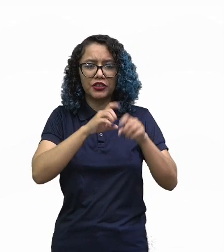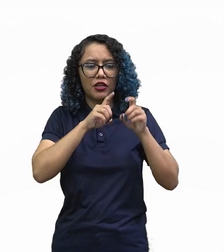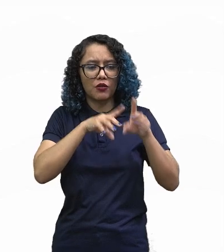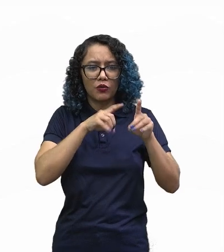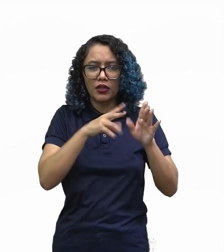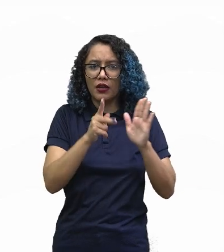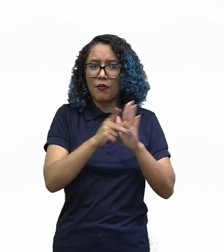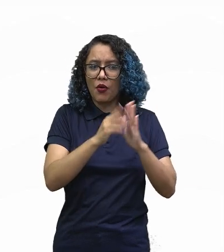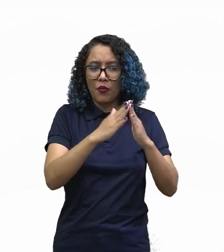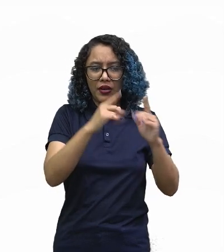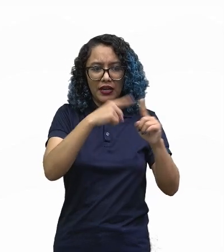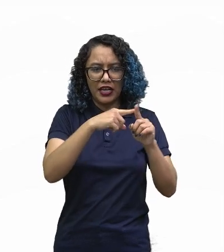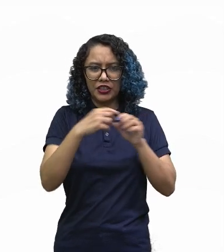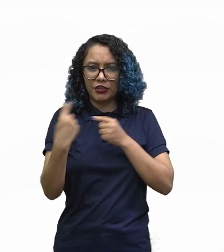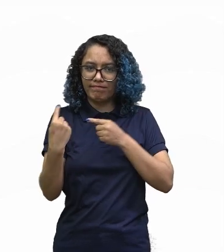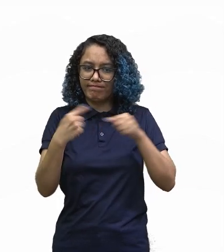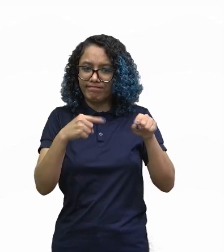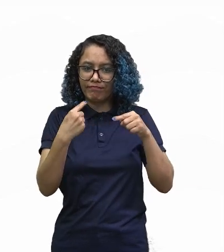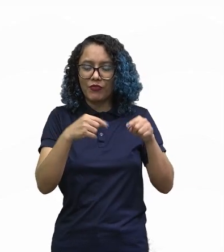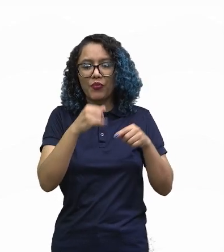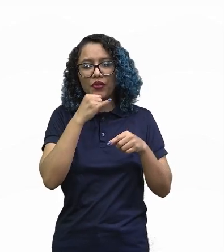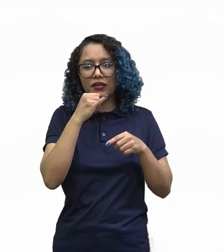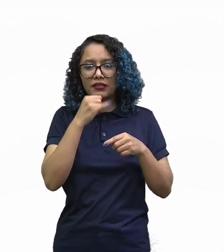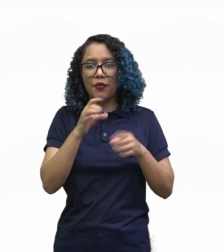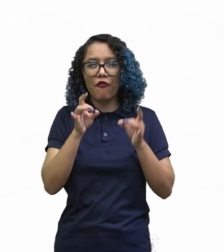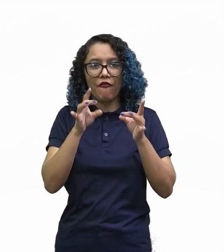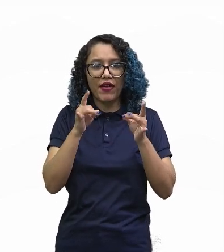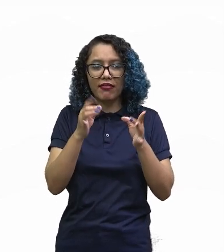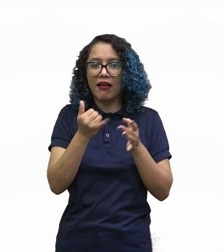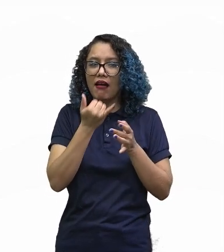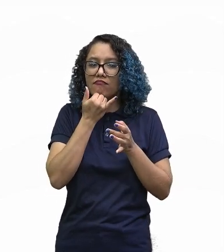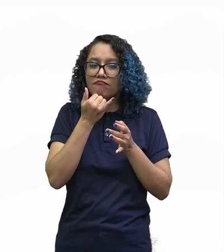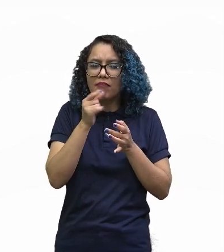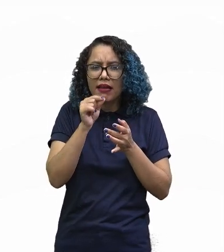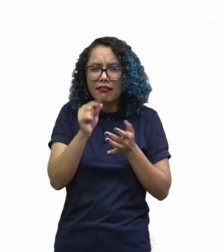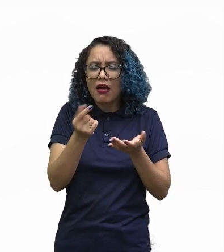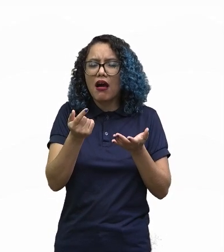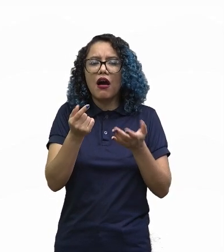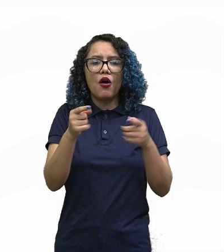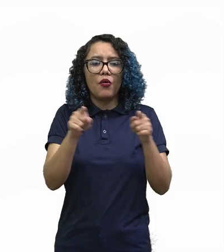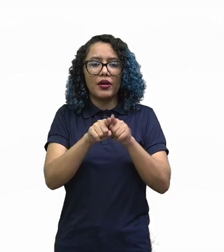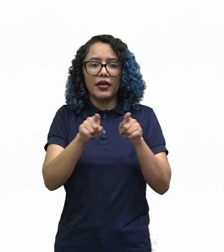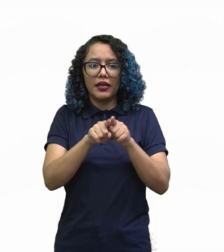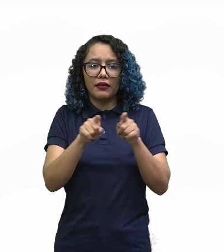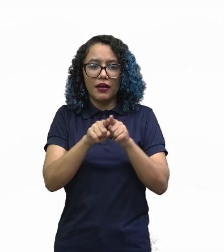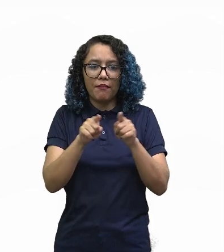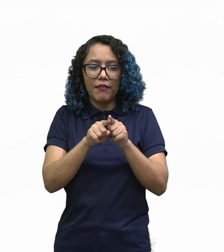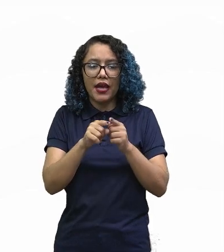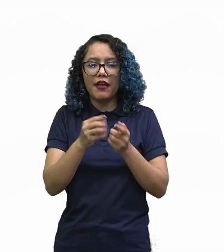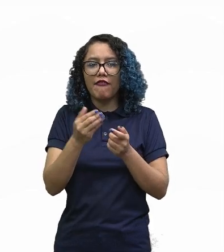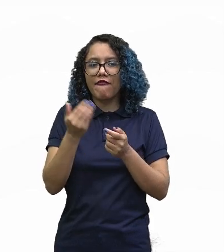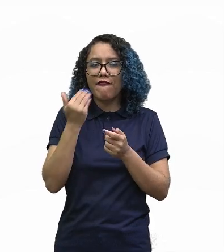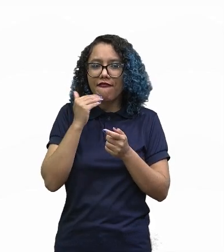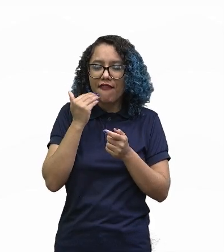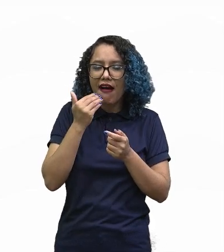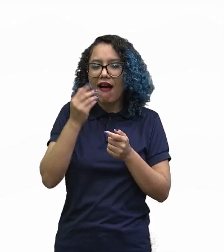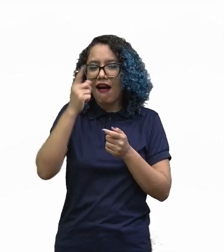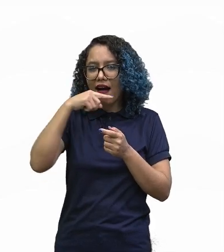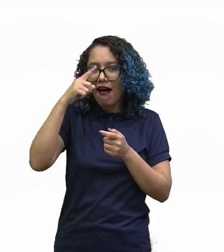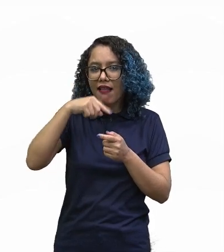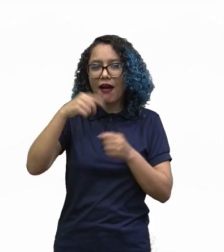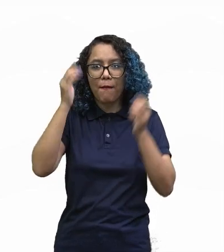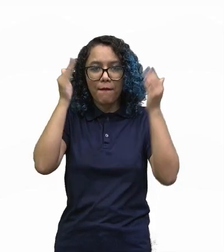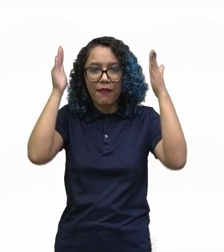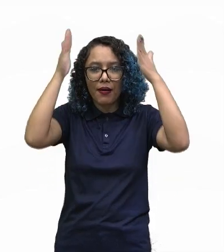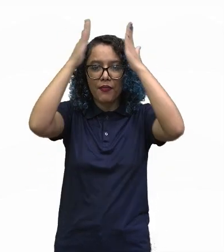doutrinas da Igreja, como a venda de indulgências e a infalibilidade papal. Então, a gente vai ter como